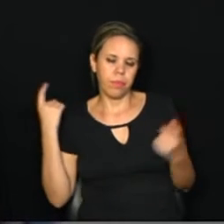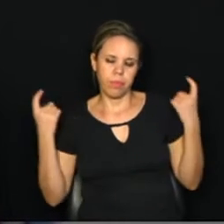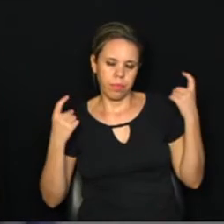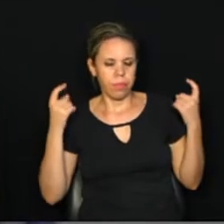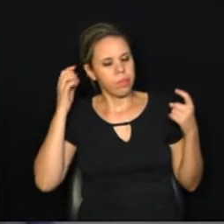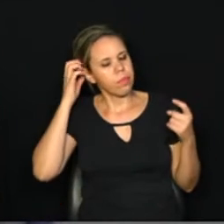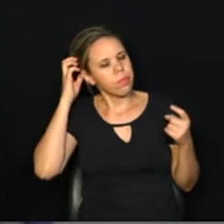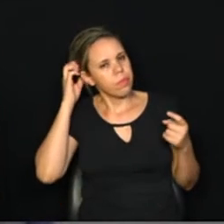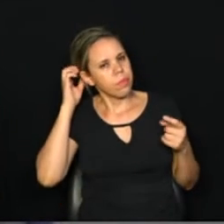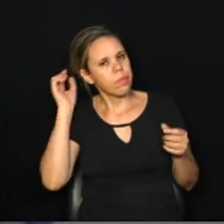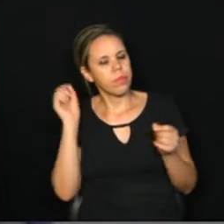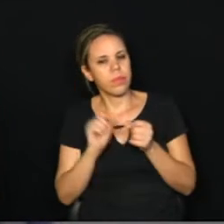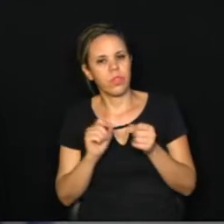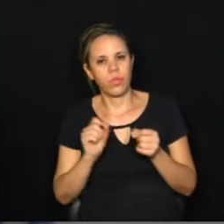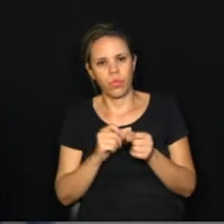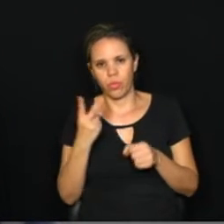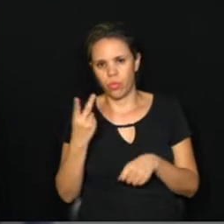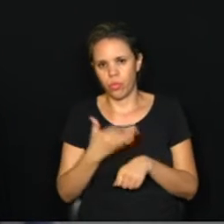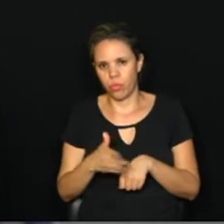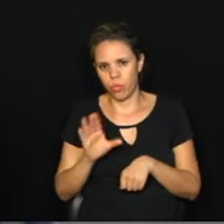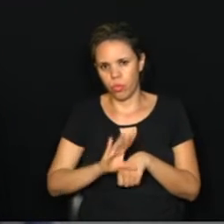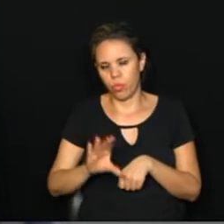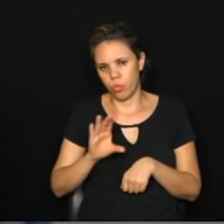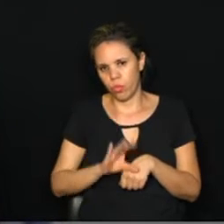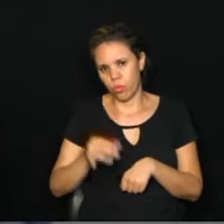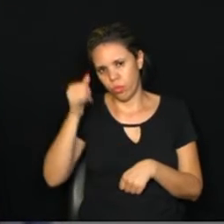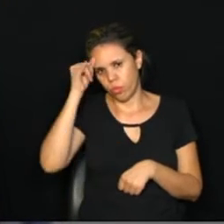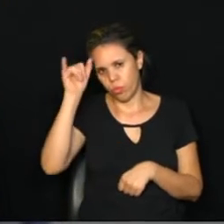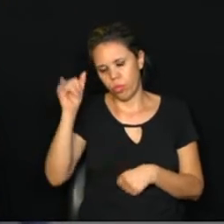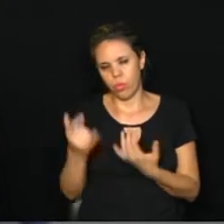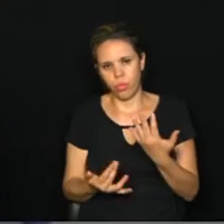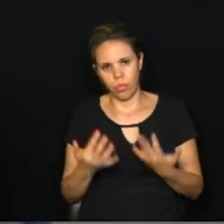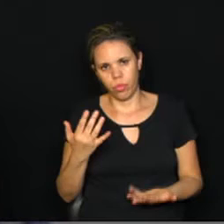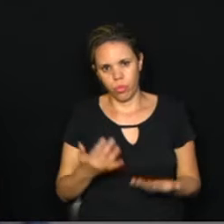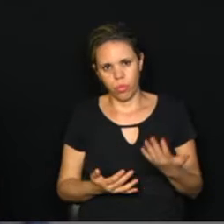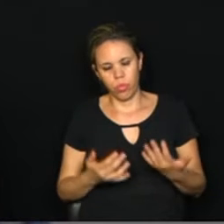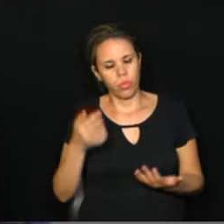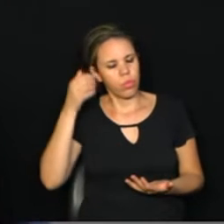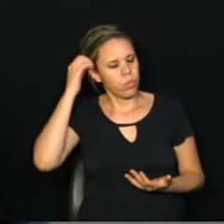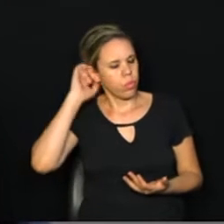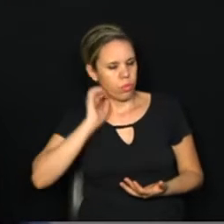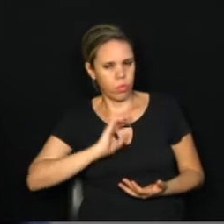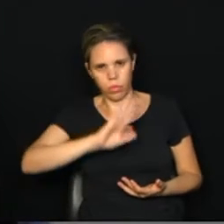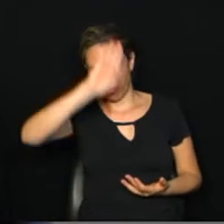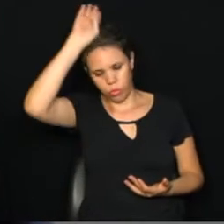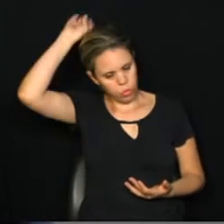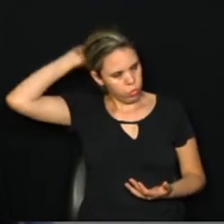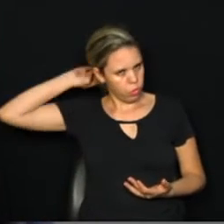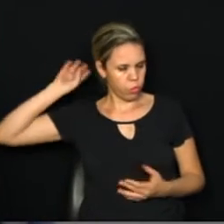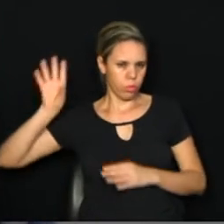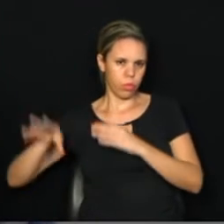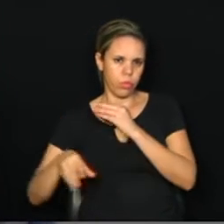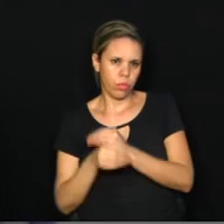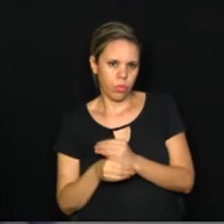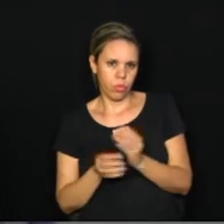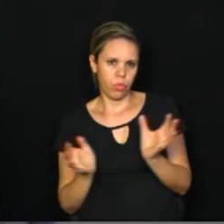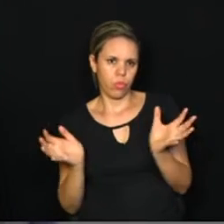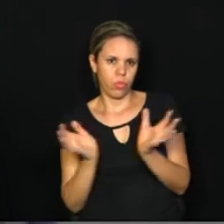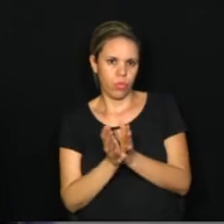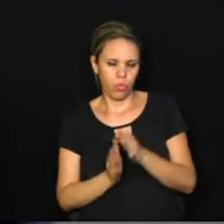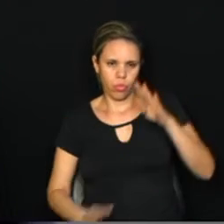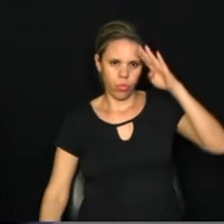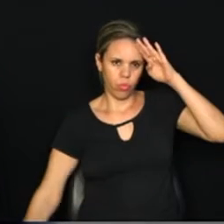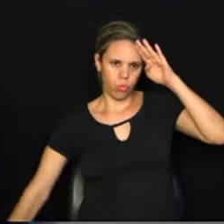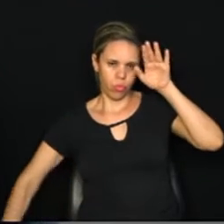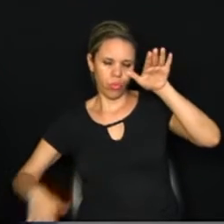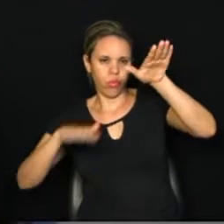preocupação. Fizemos 2 treinamentos de prevenção e combate a incêndio agora com o Corpo de Bombeiros, incluindo equipes do Exército